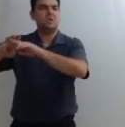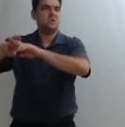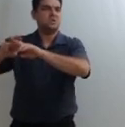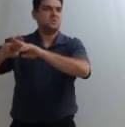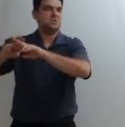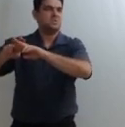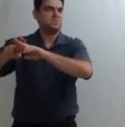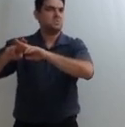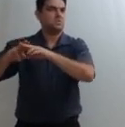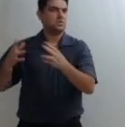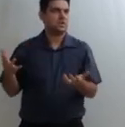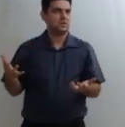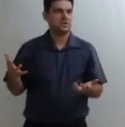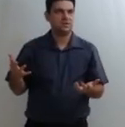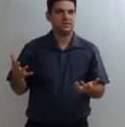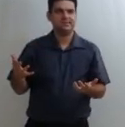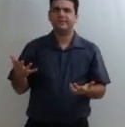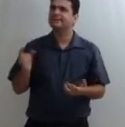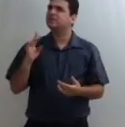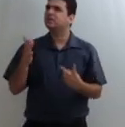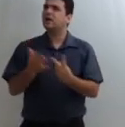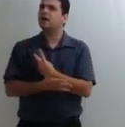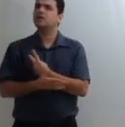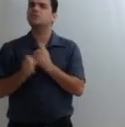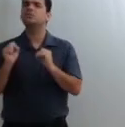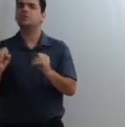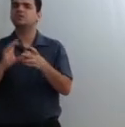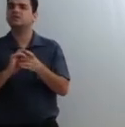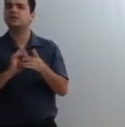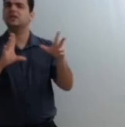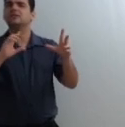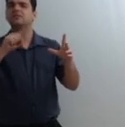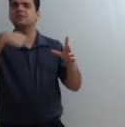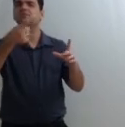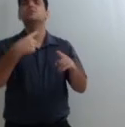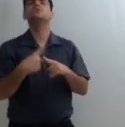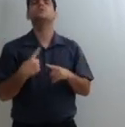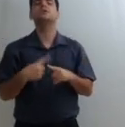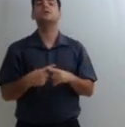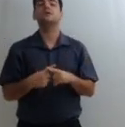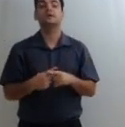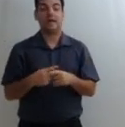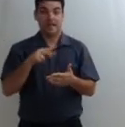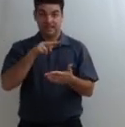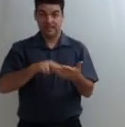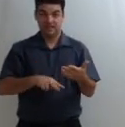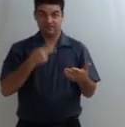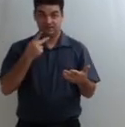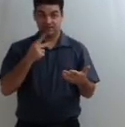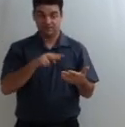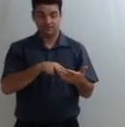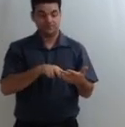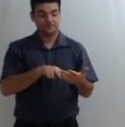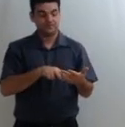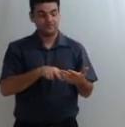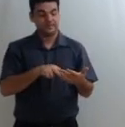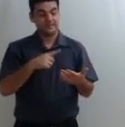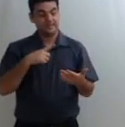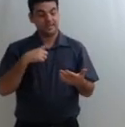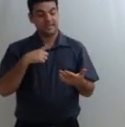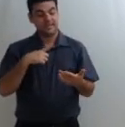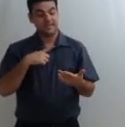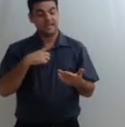não é impeditivo para se conceder o livramento condicional? Porque quando ele disse não ter falta grave nos últimos 12 meses,